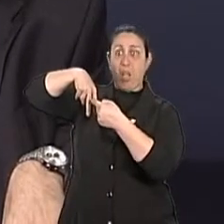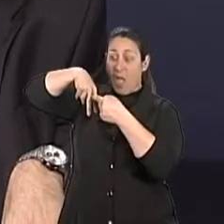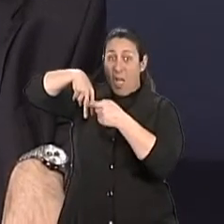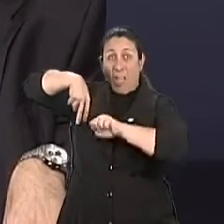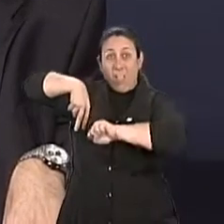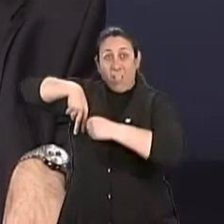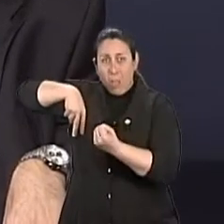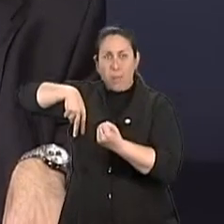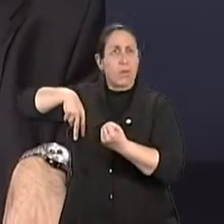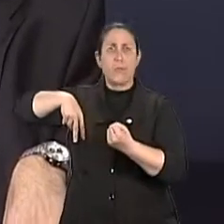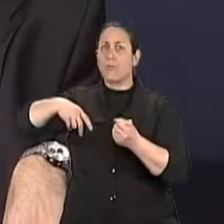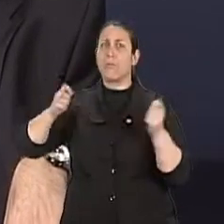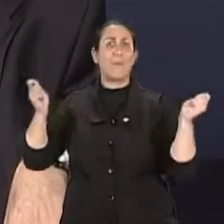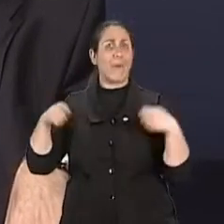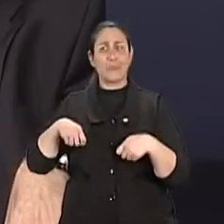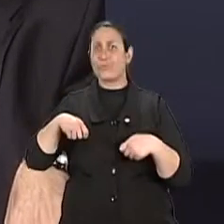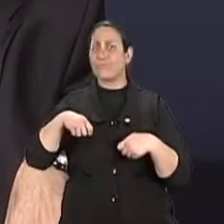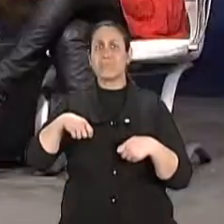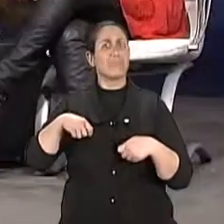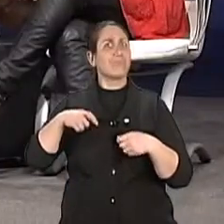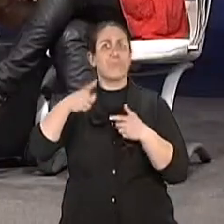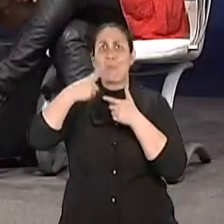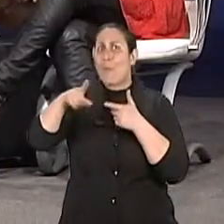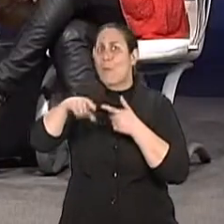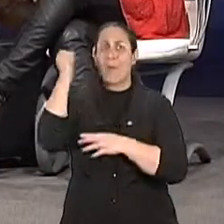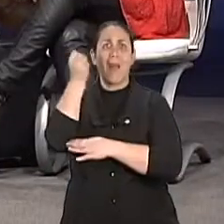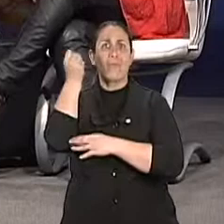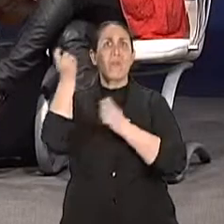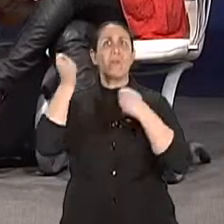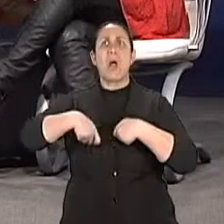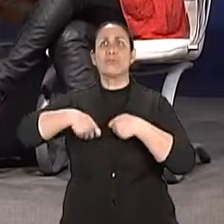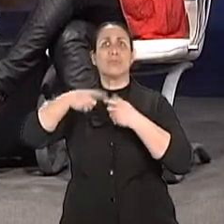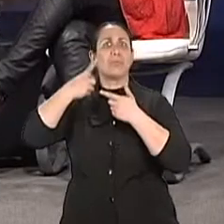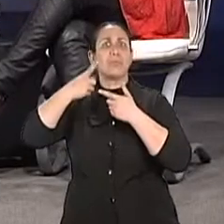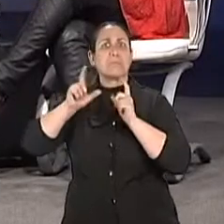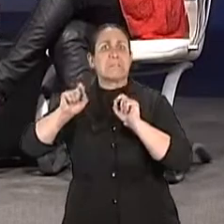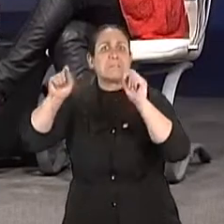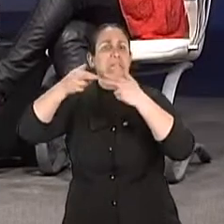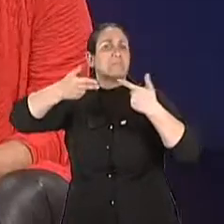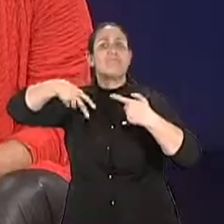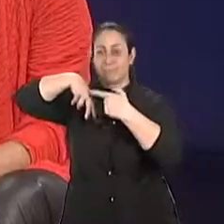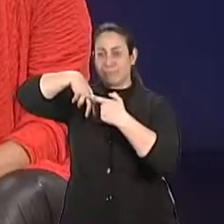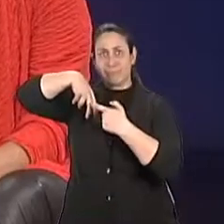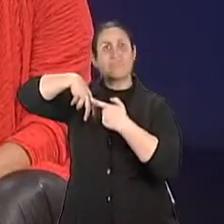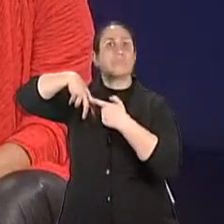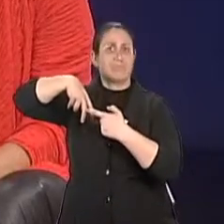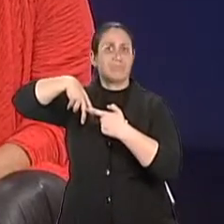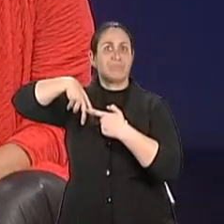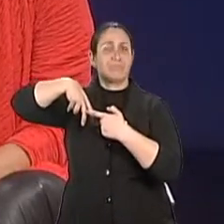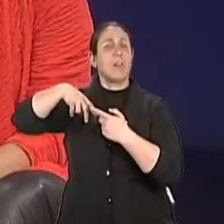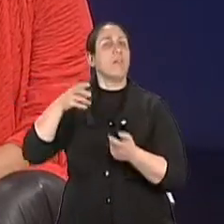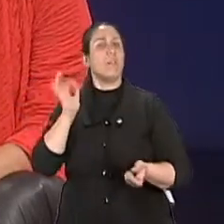ano. Então é uma coisa muito grande. É sério? Claro, esses dados são importantíssimos. Vocês estão vendo que não é uma situação só de